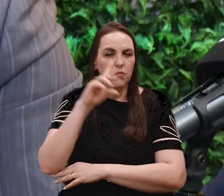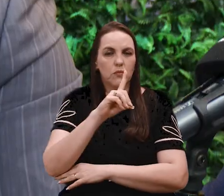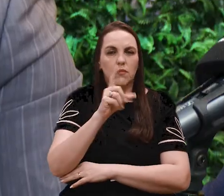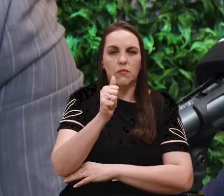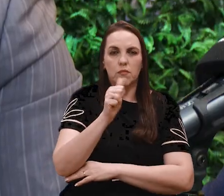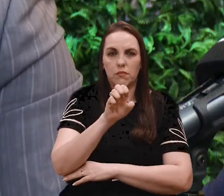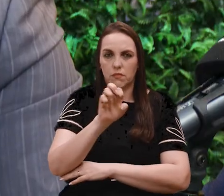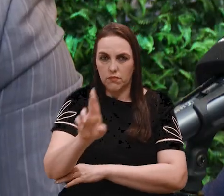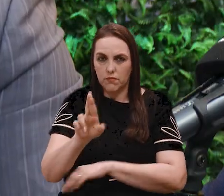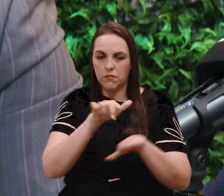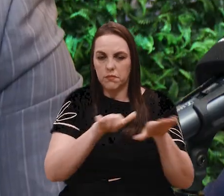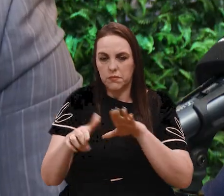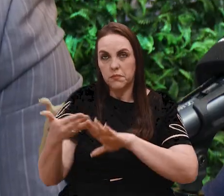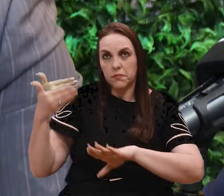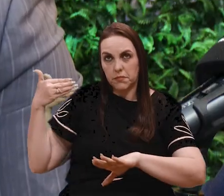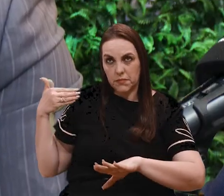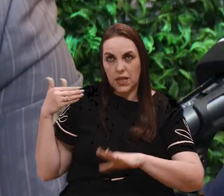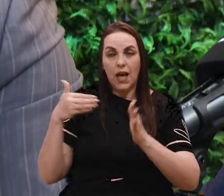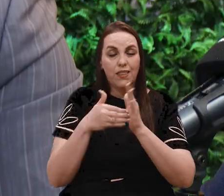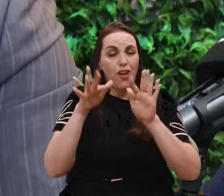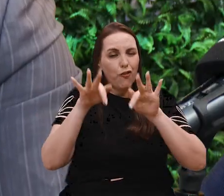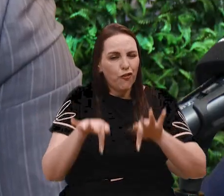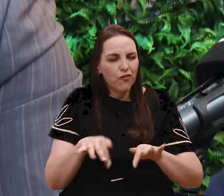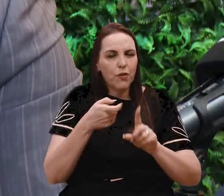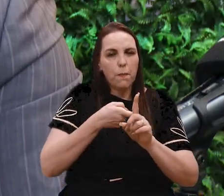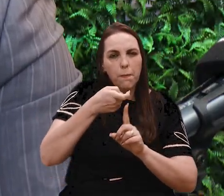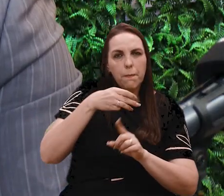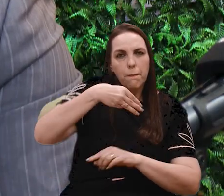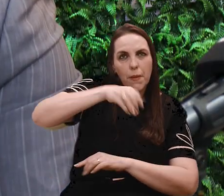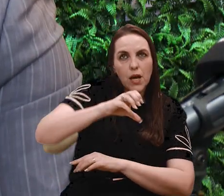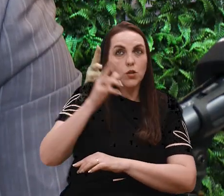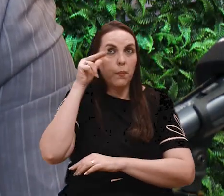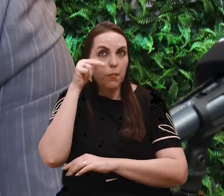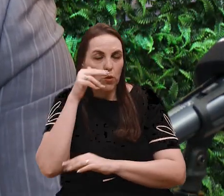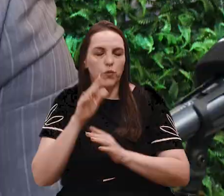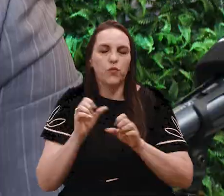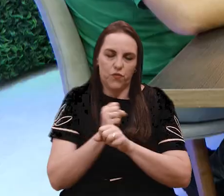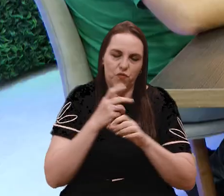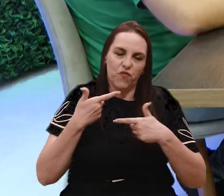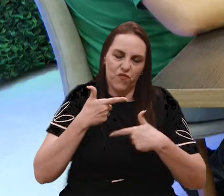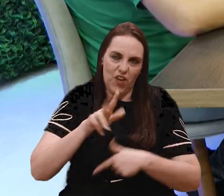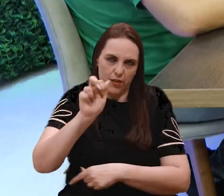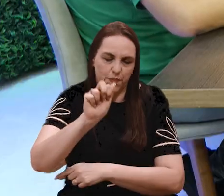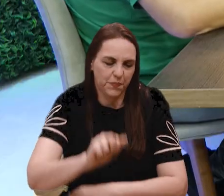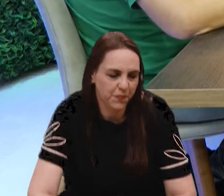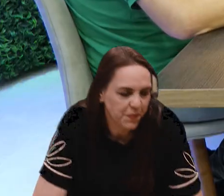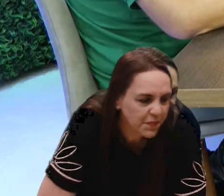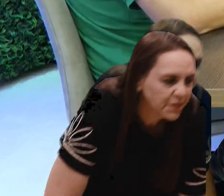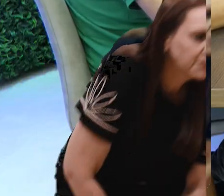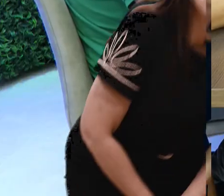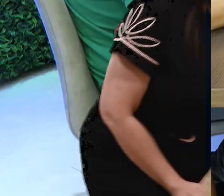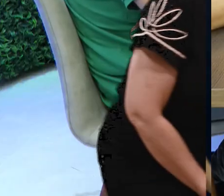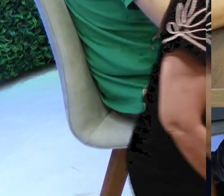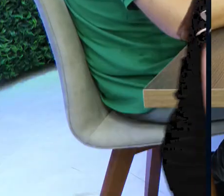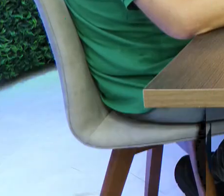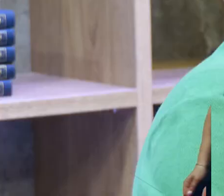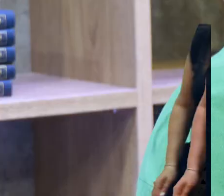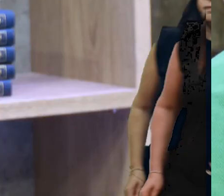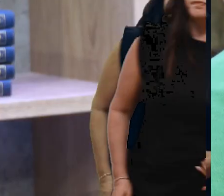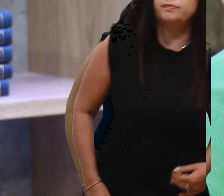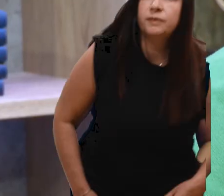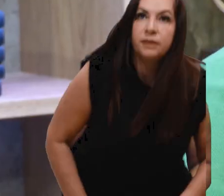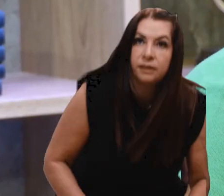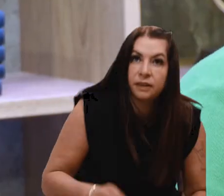abril, também tem a obra nesses outros 2 trechos. Rogério, dentro desse estudo que a SIC está